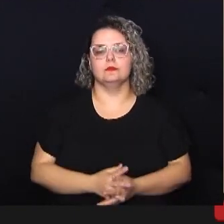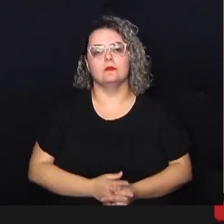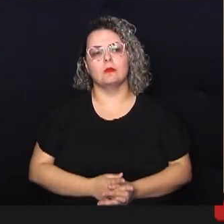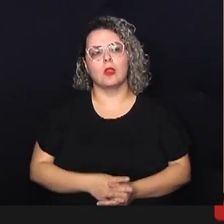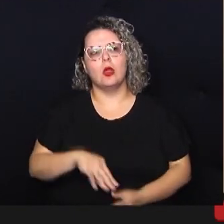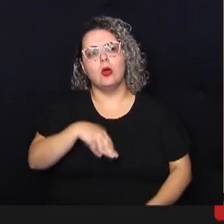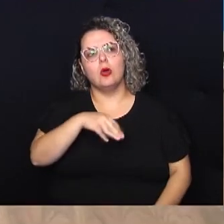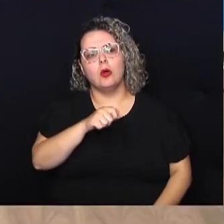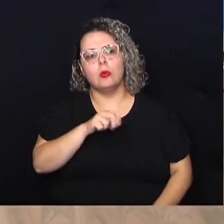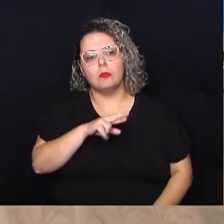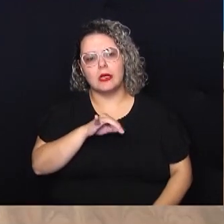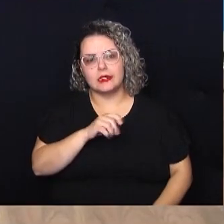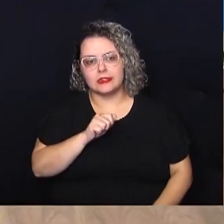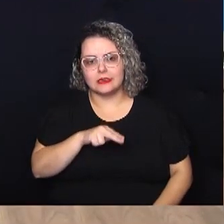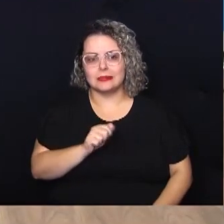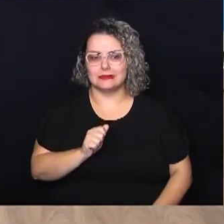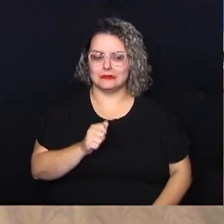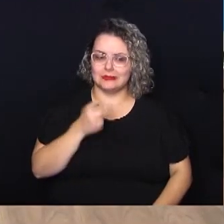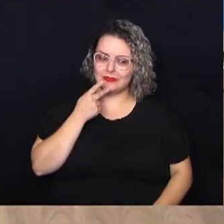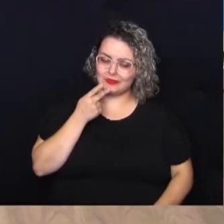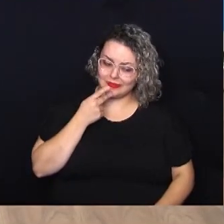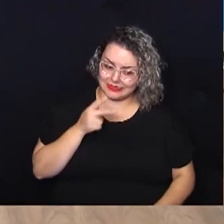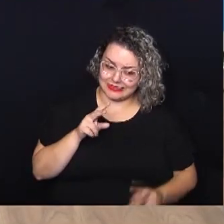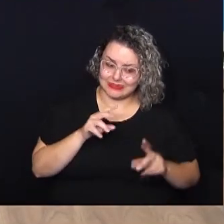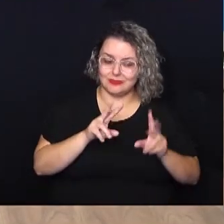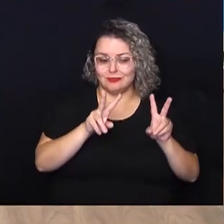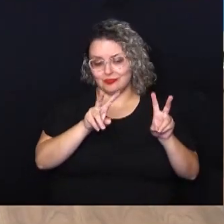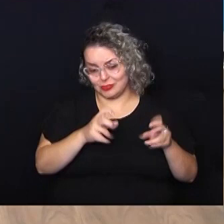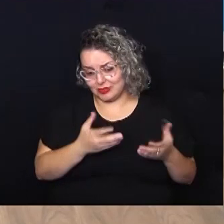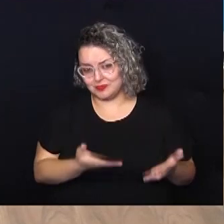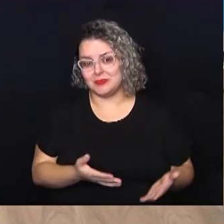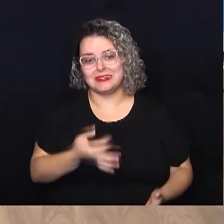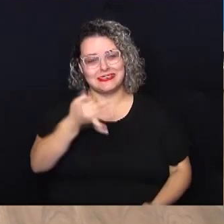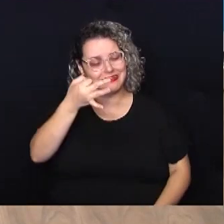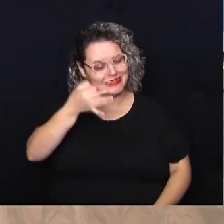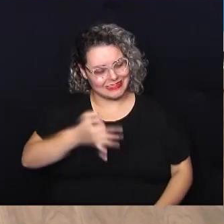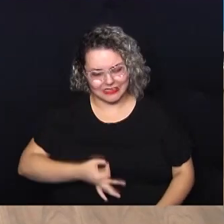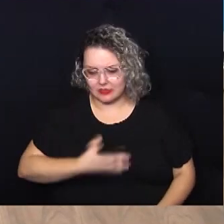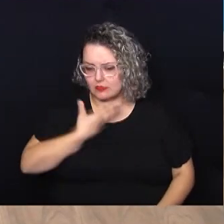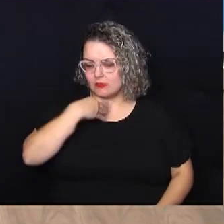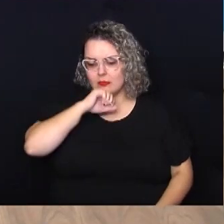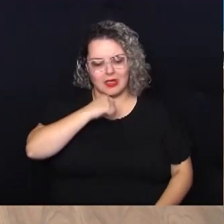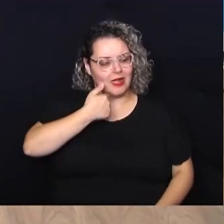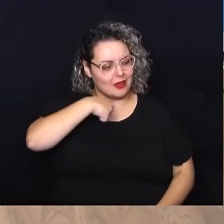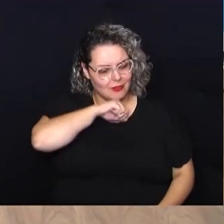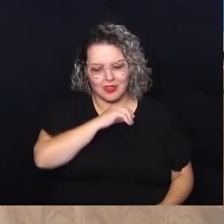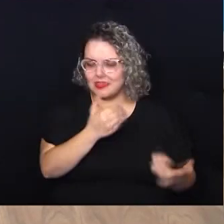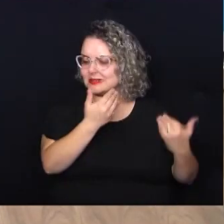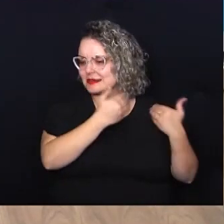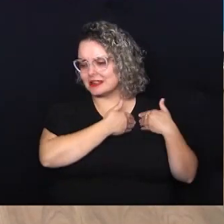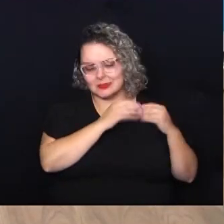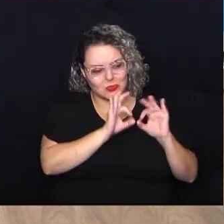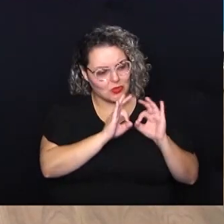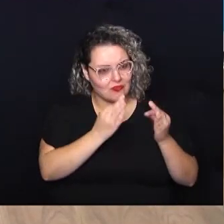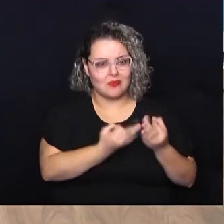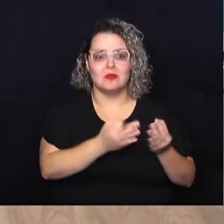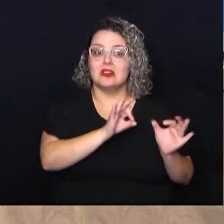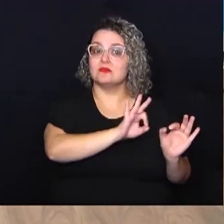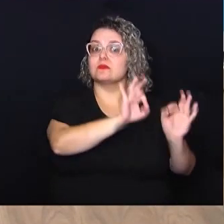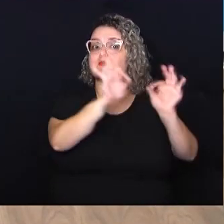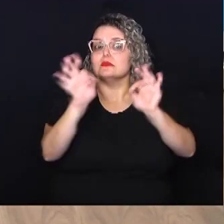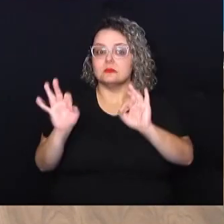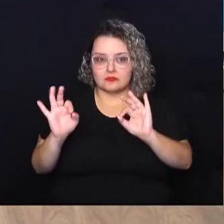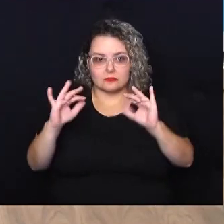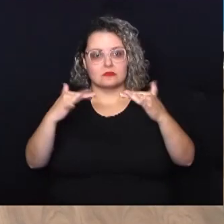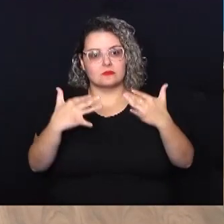Mariana, vou tocar num assunto aqui que certamente pais responsáveis, familiares que estão me